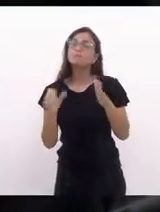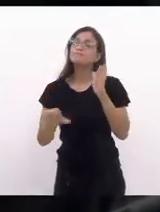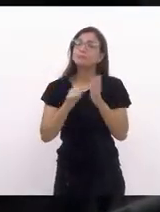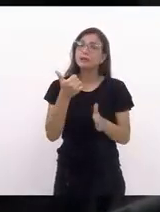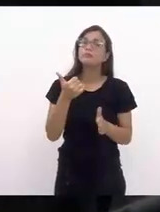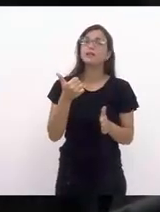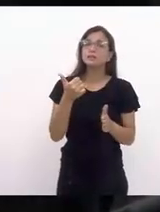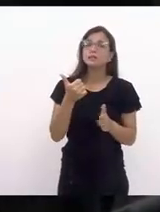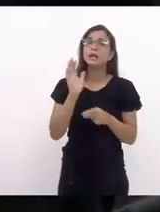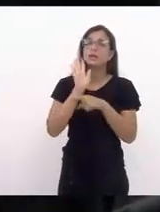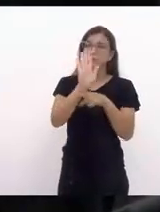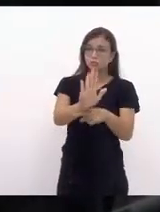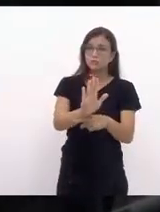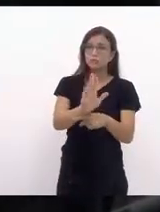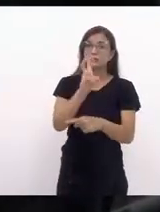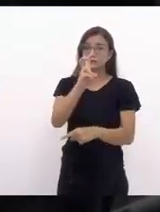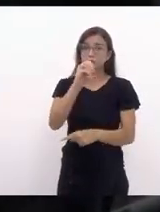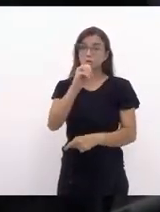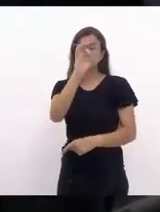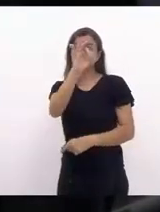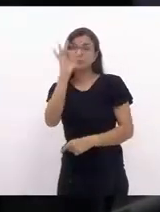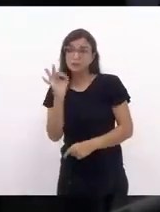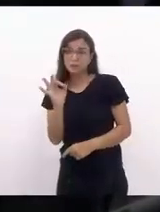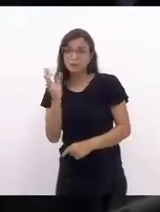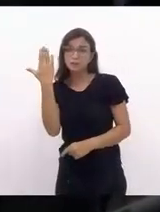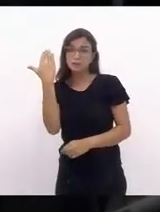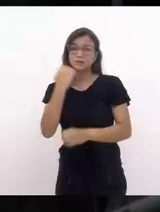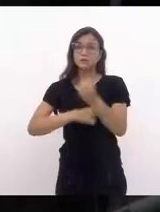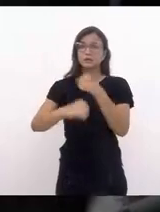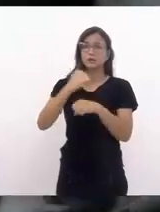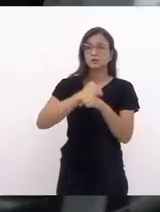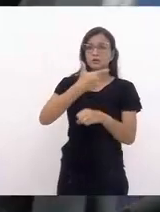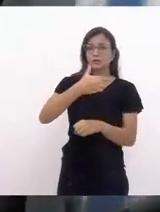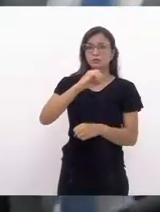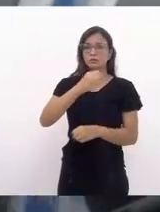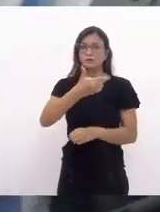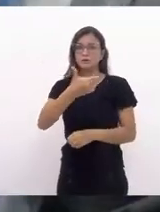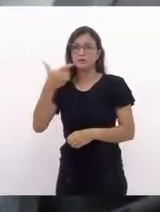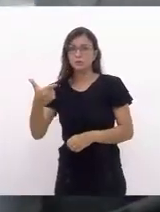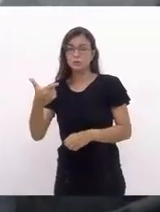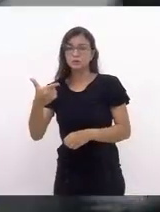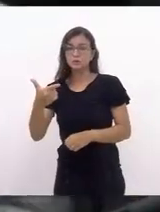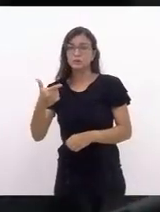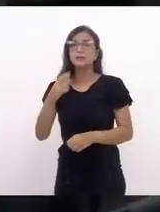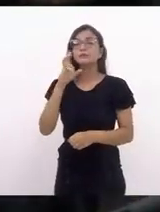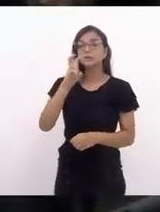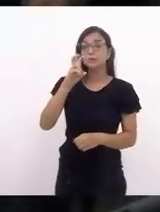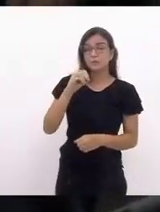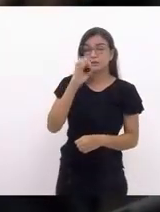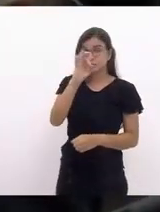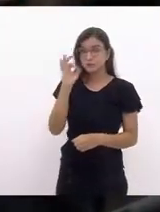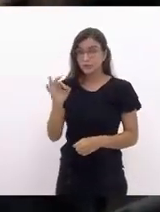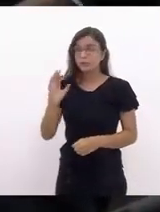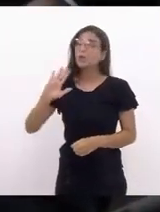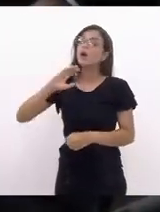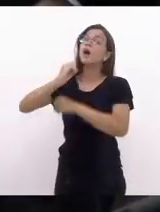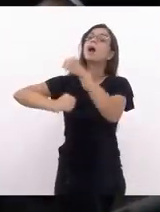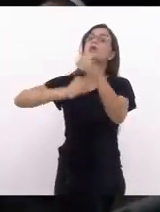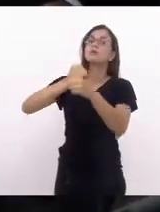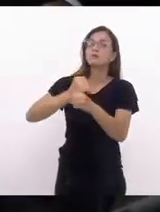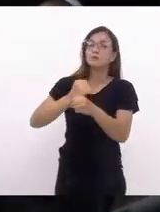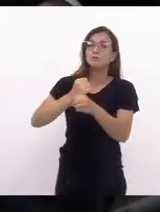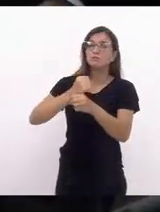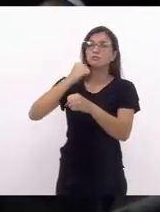50 para o centro e2022 e cinquenta por cento em 2023 vamos passar